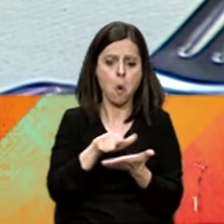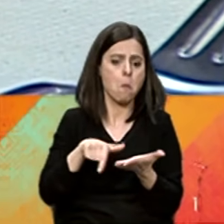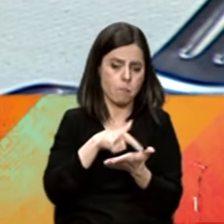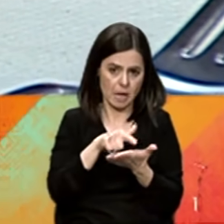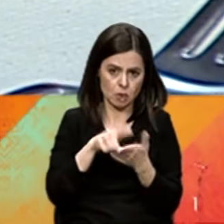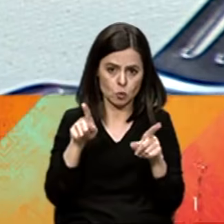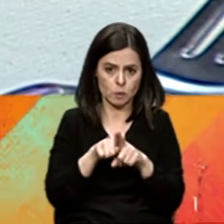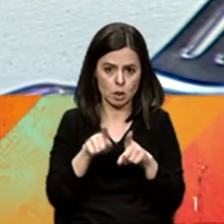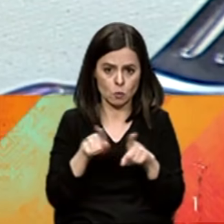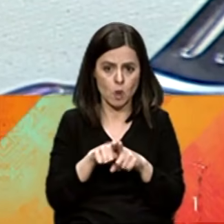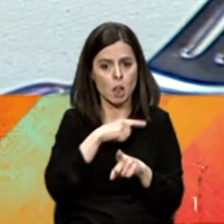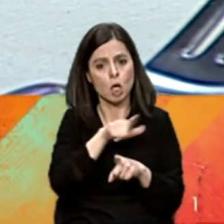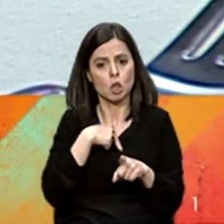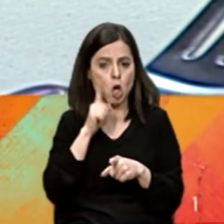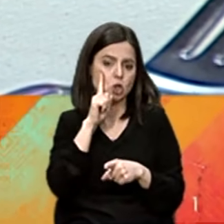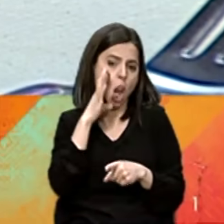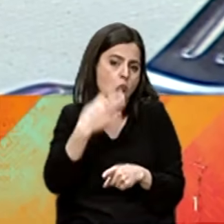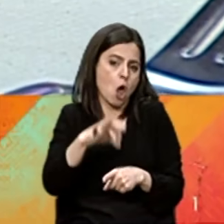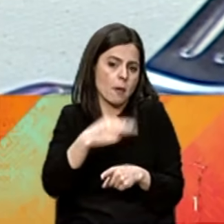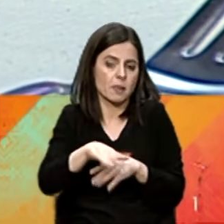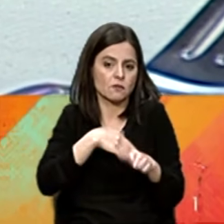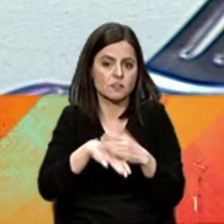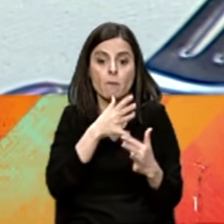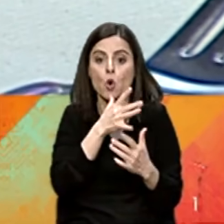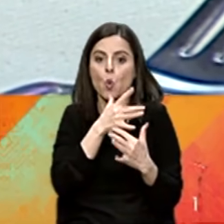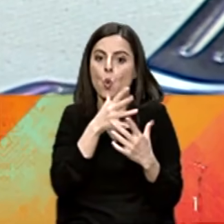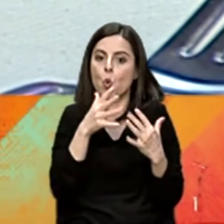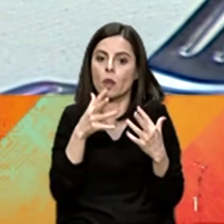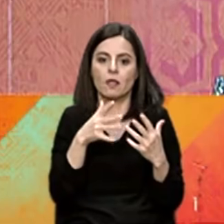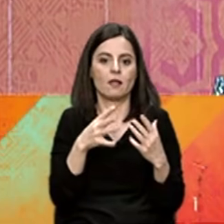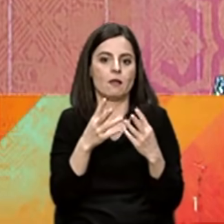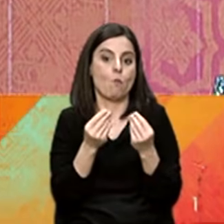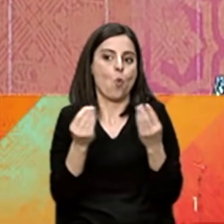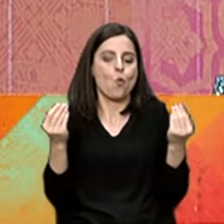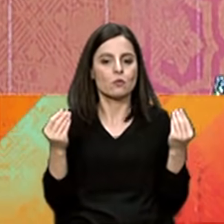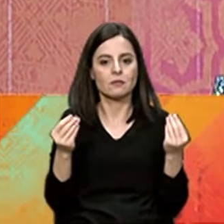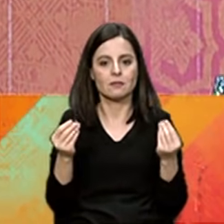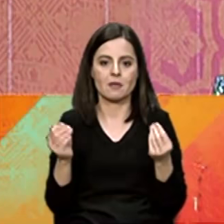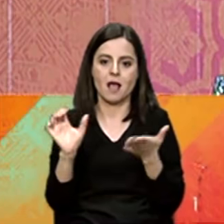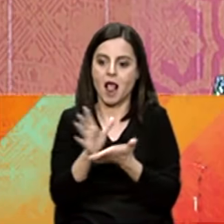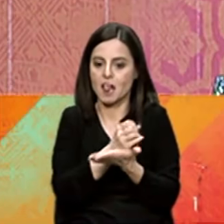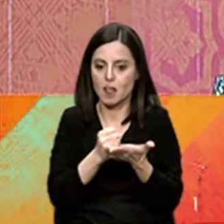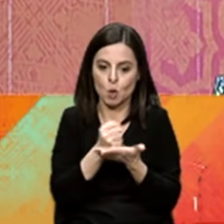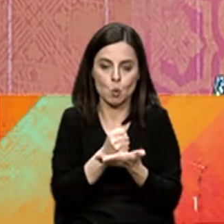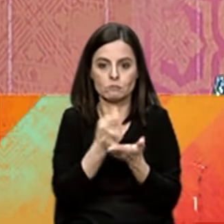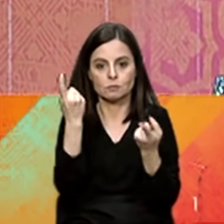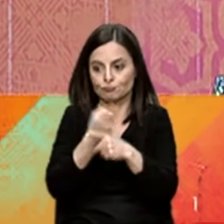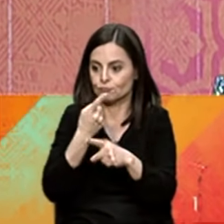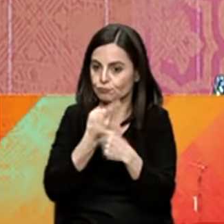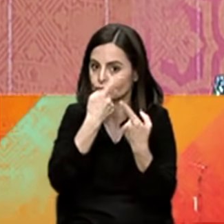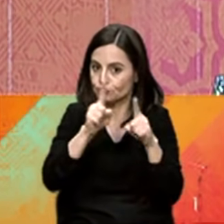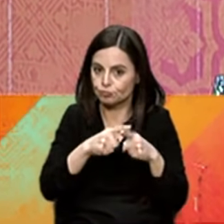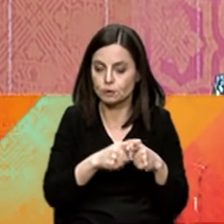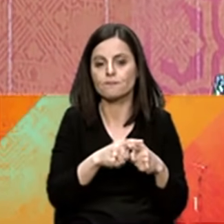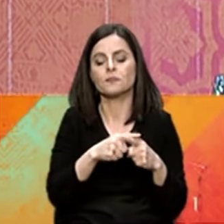nós costumamos sempre fazer aqui na praça, com muita cor, com muitos legumes. Neste caso optei pelas ervilhas e pelo